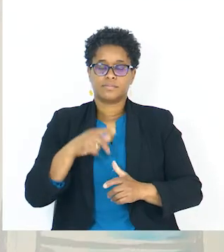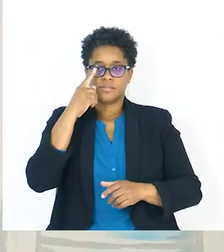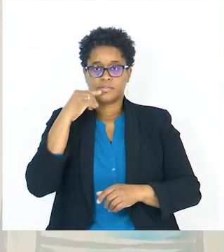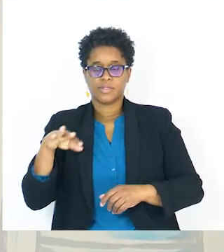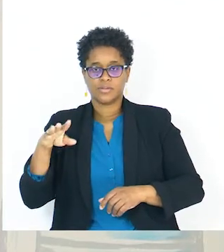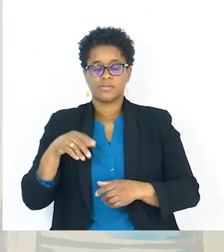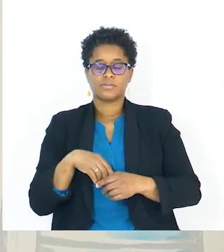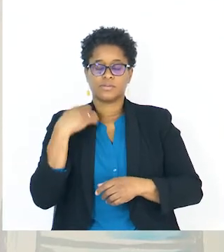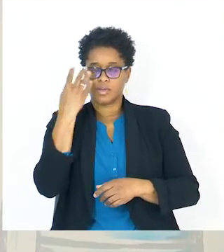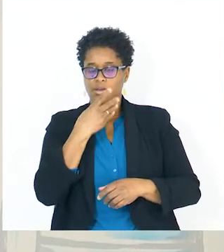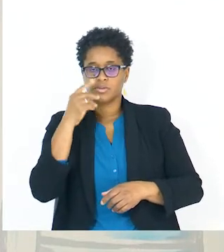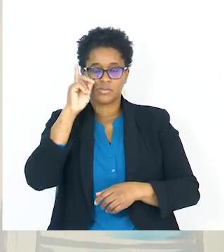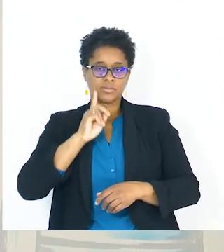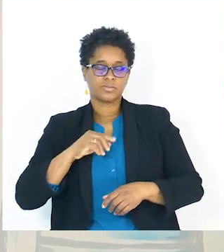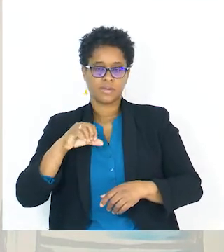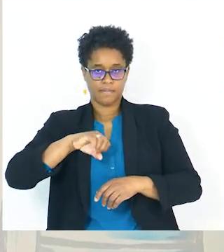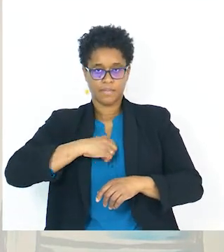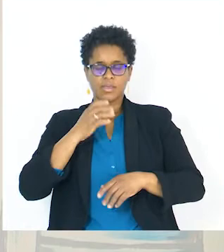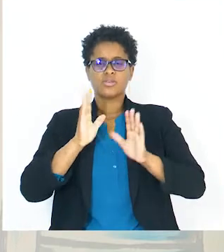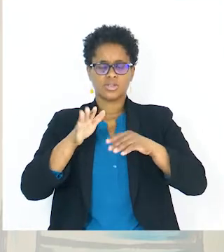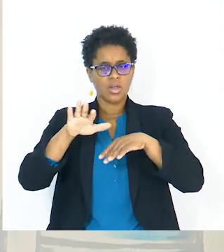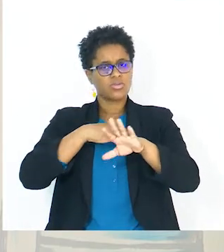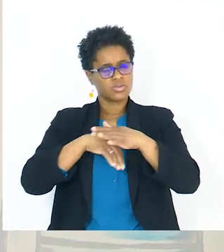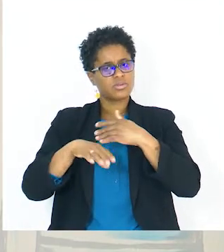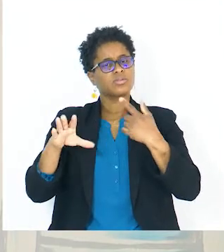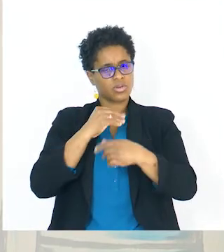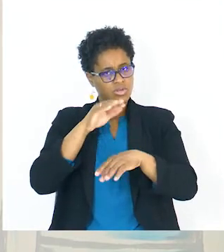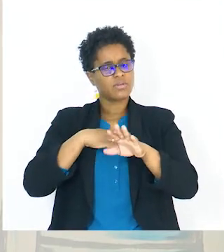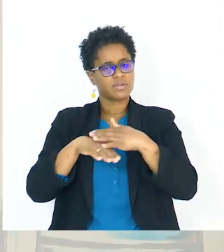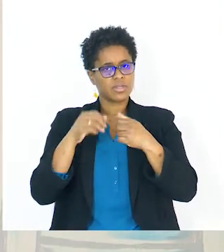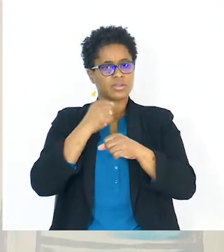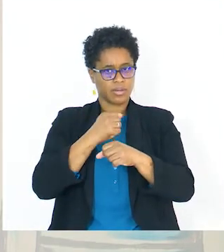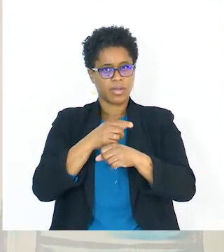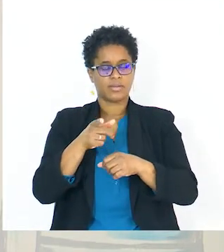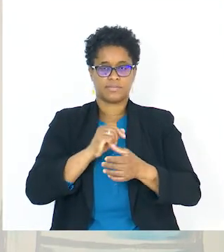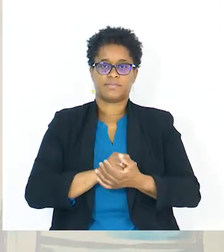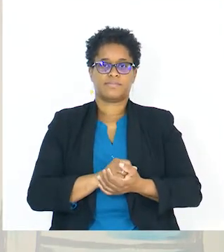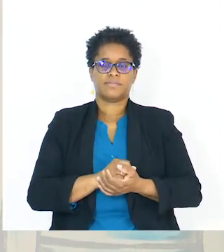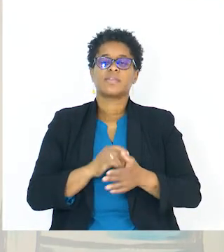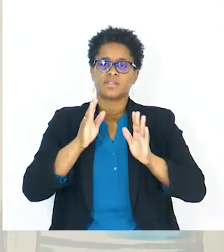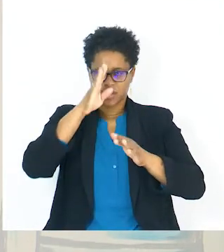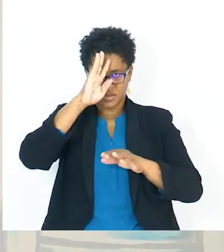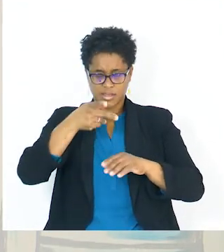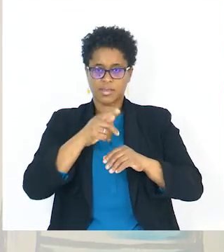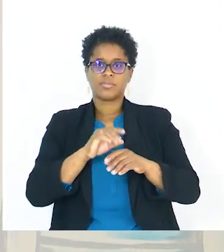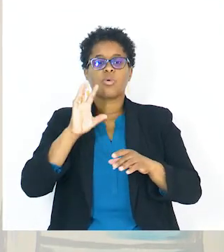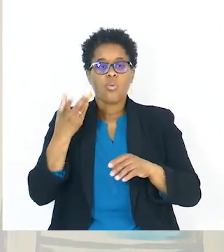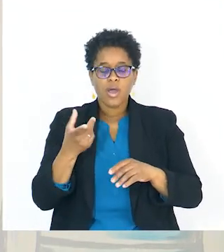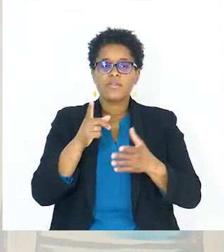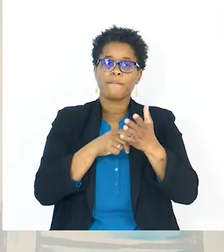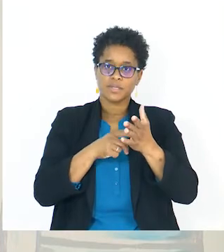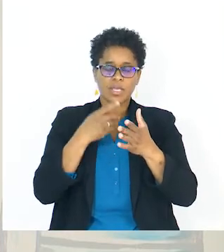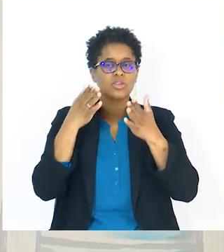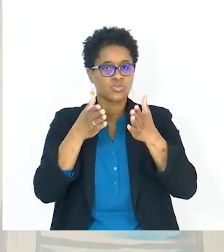Meus alunos e minhas alunas, já conseguiram fazer o trabalhinho? Bem, já sabem que